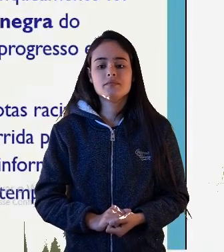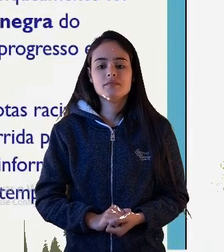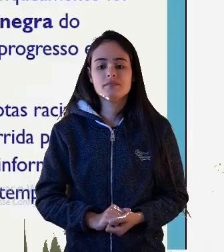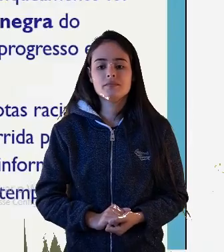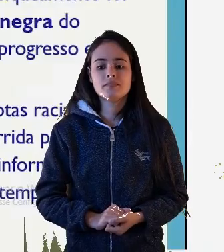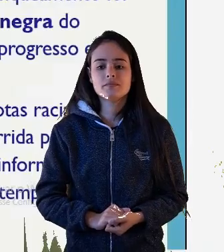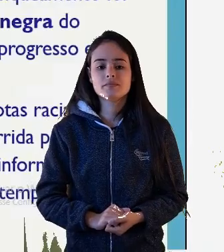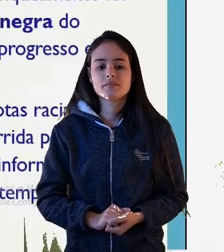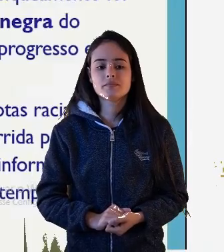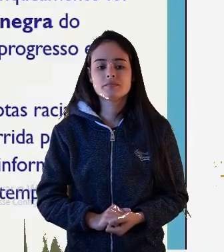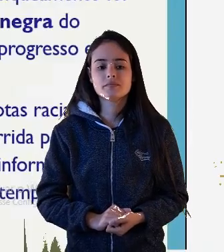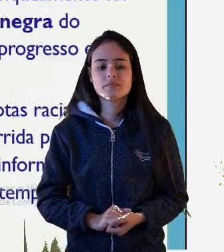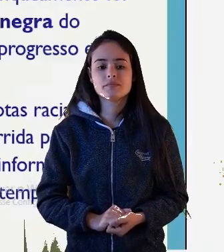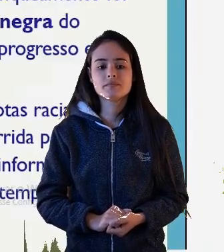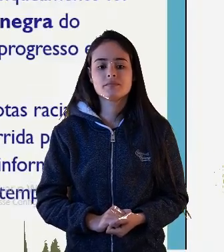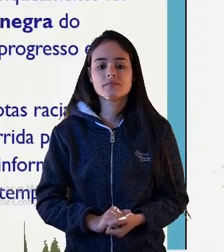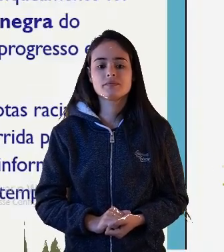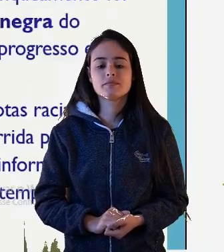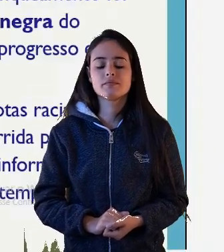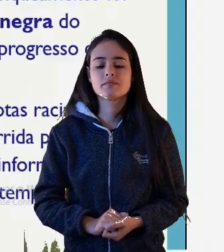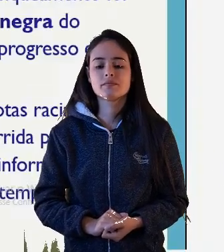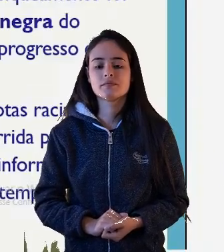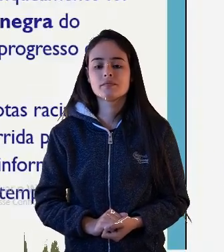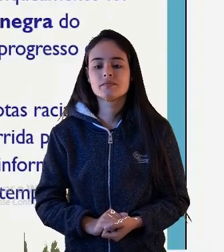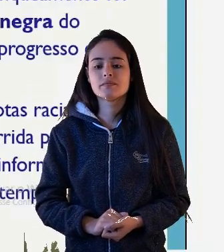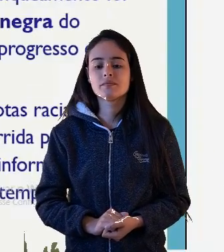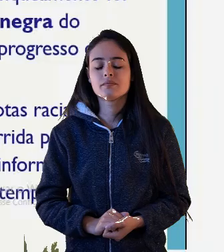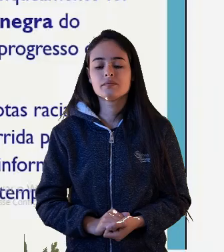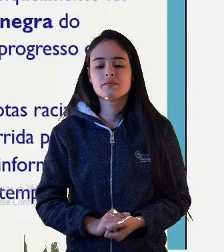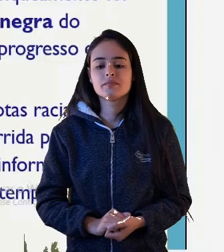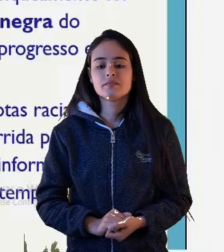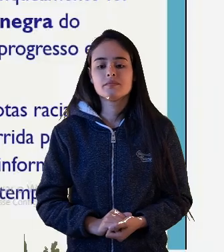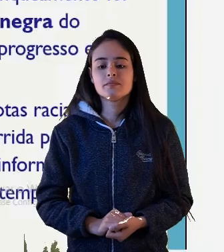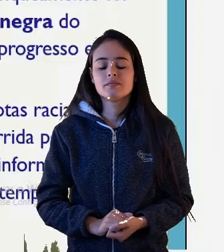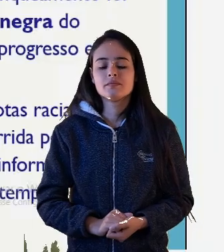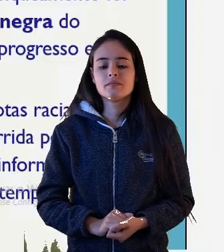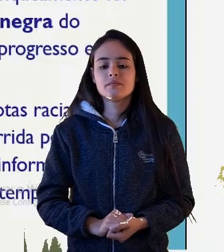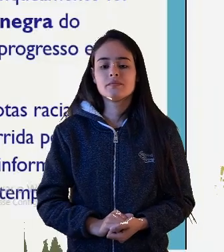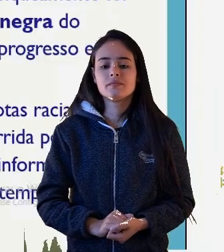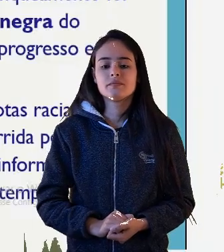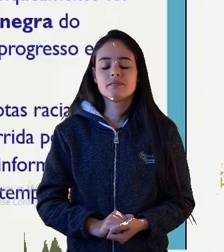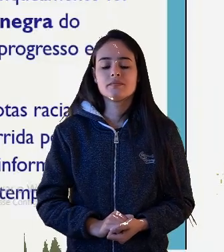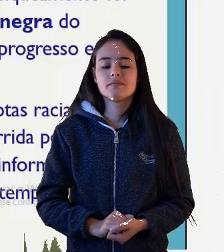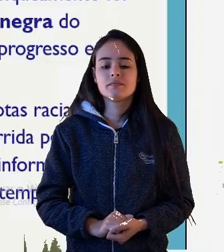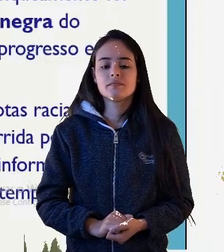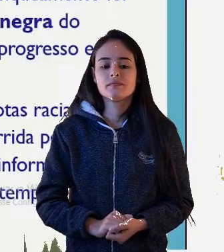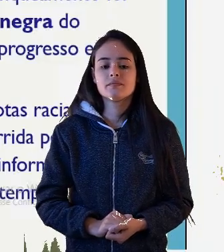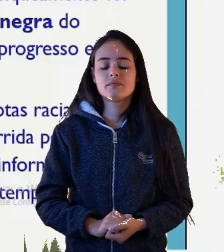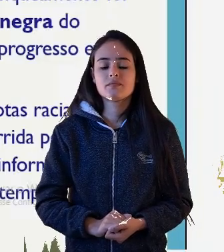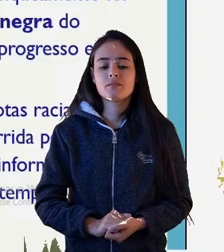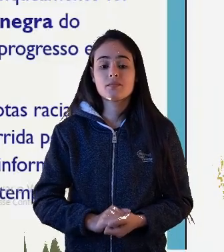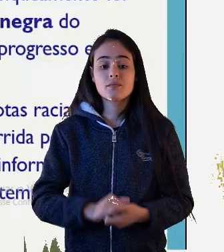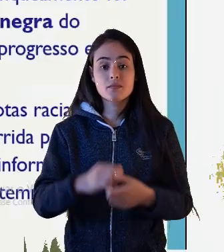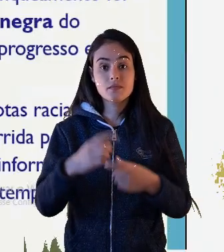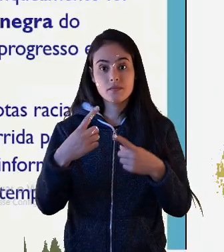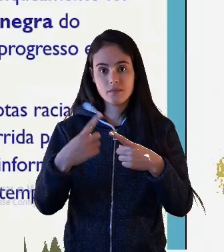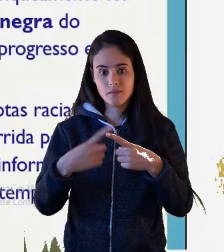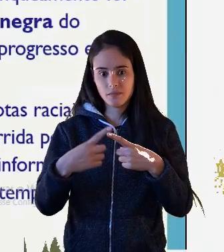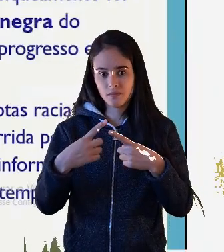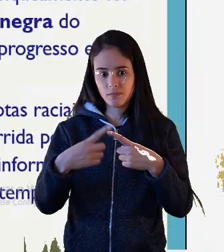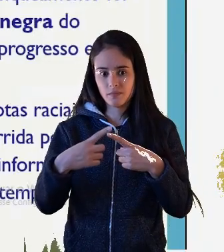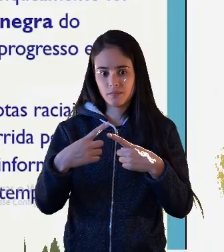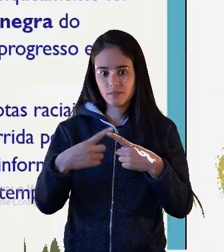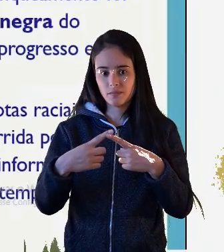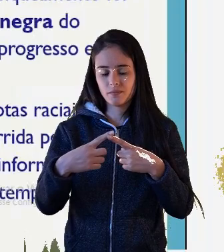qual, avô, né? Que com certeza foi escravizada, e a outra que foi indígena, e ela não sabe me dizer, né?